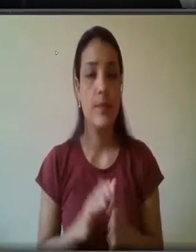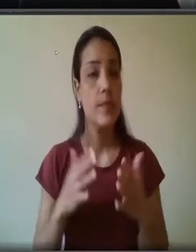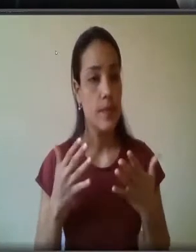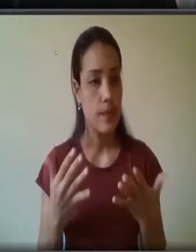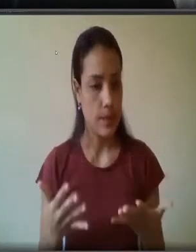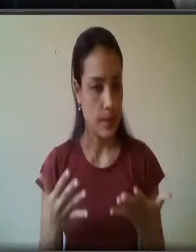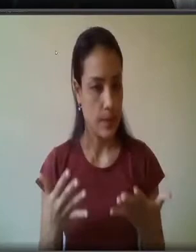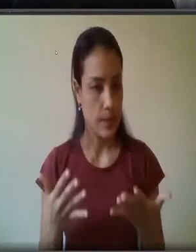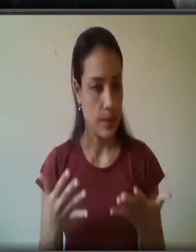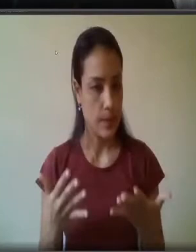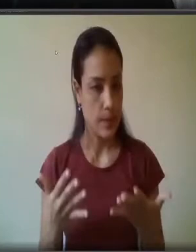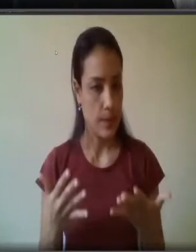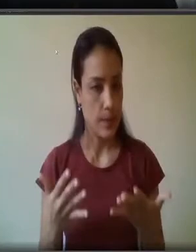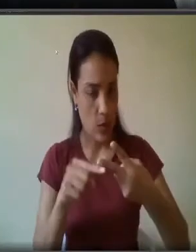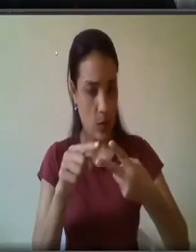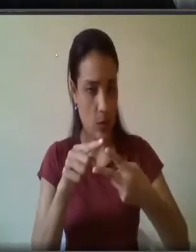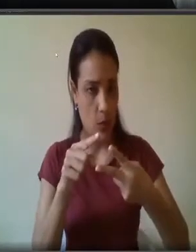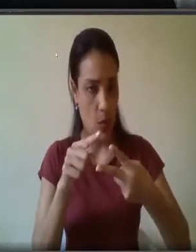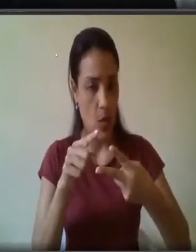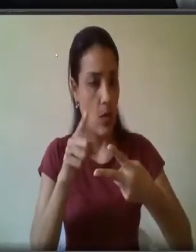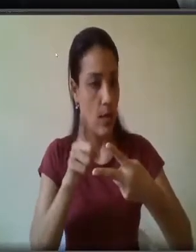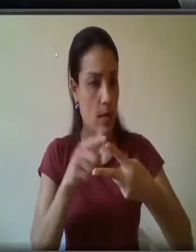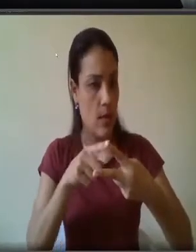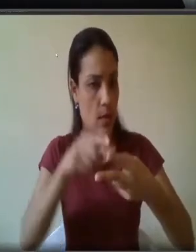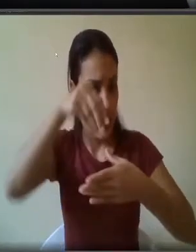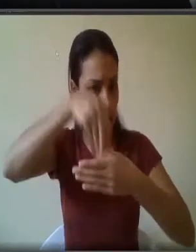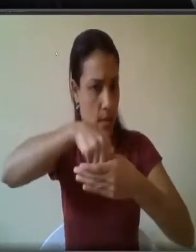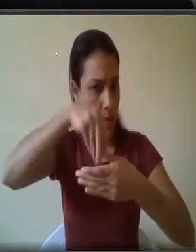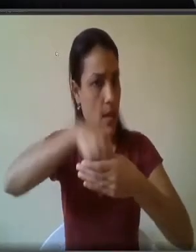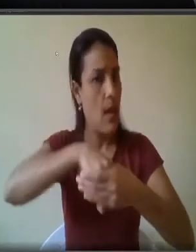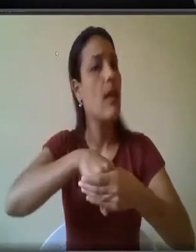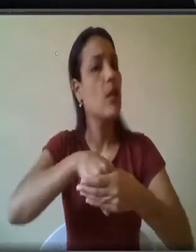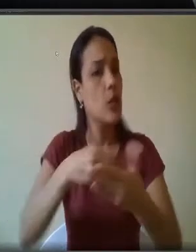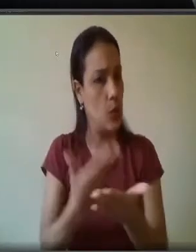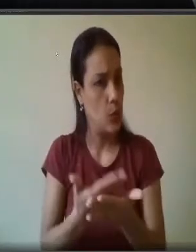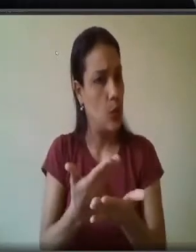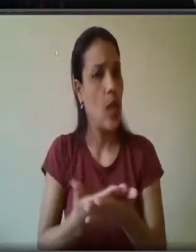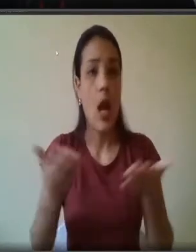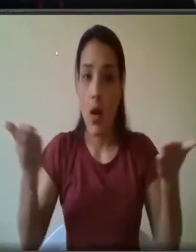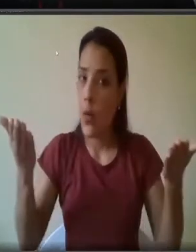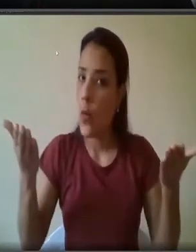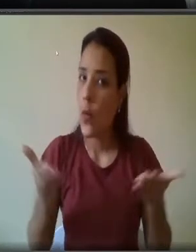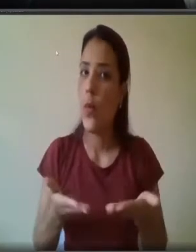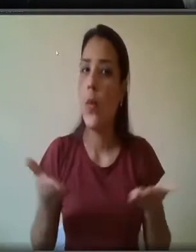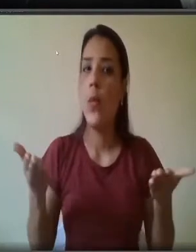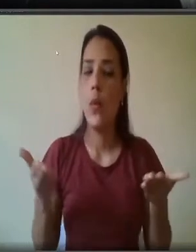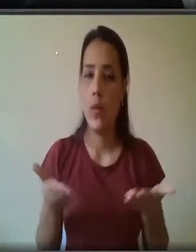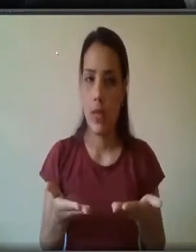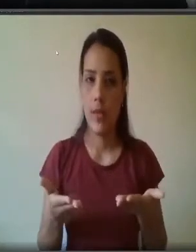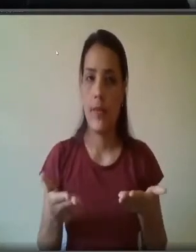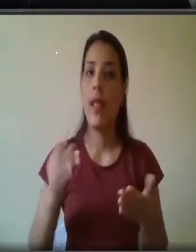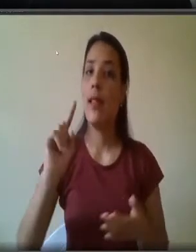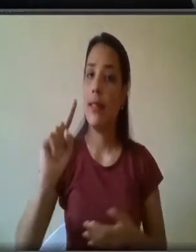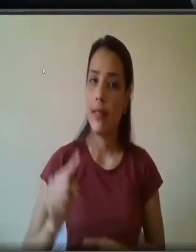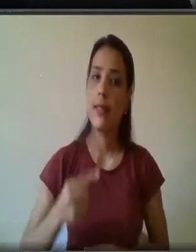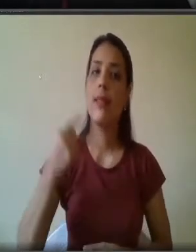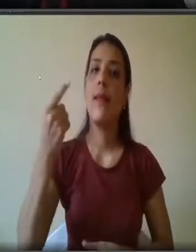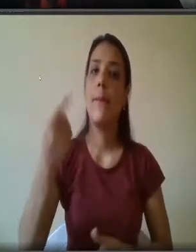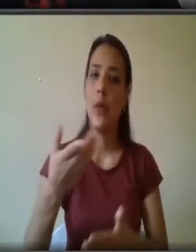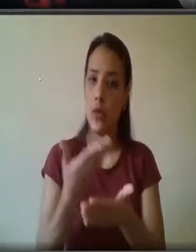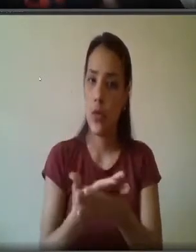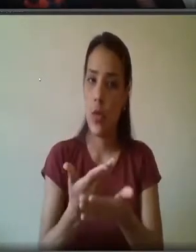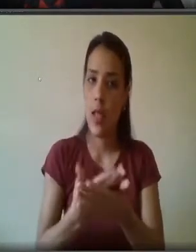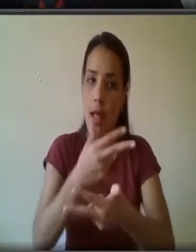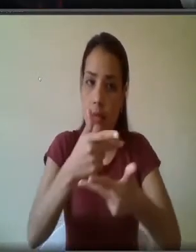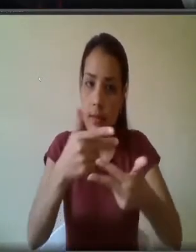esses agentes internos é a parte da nossa aula hoje, e depois os agentes externos. E isso é